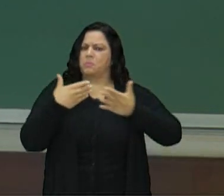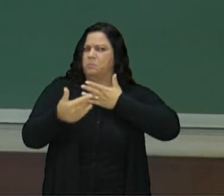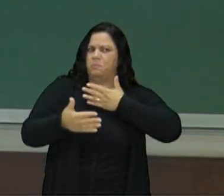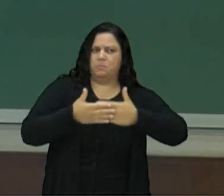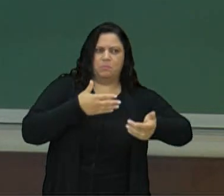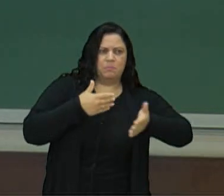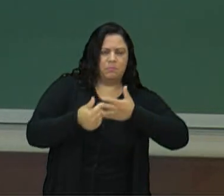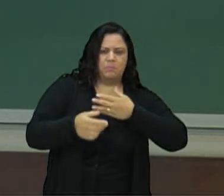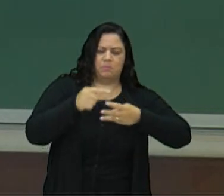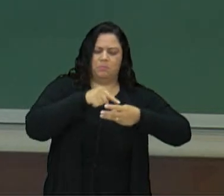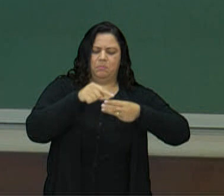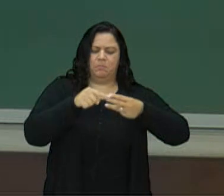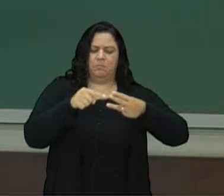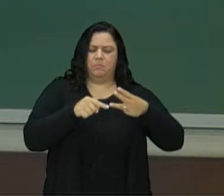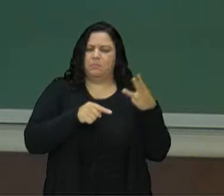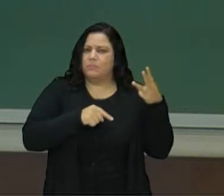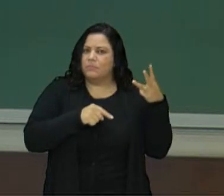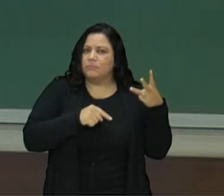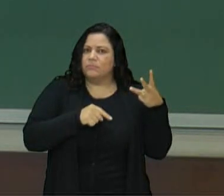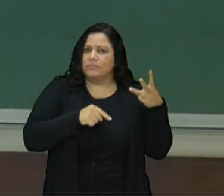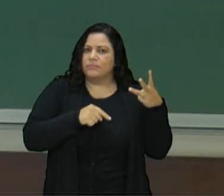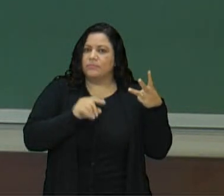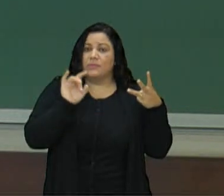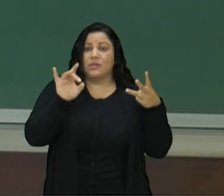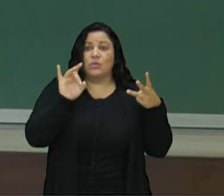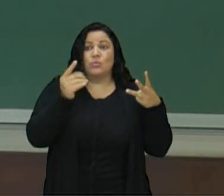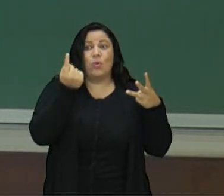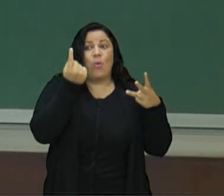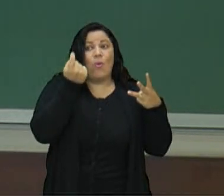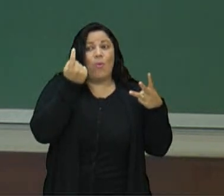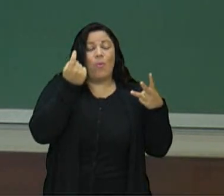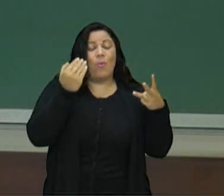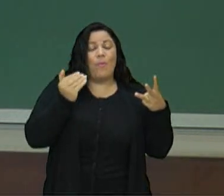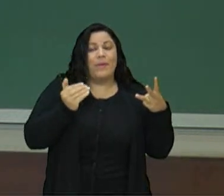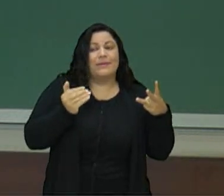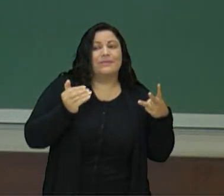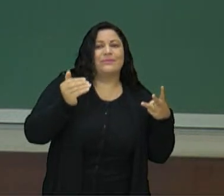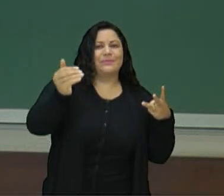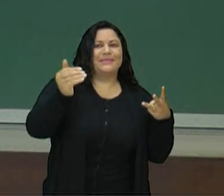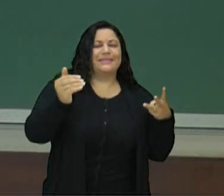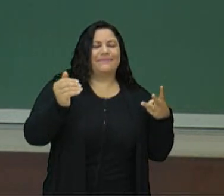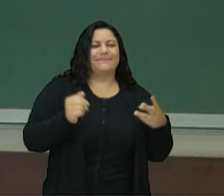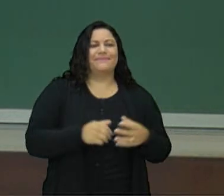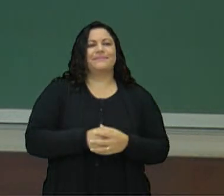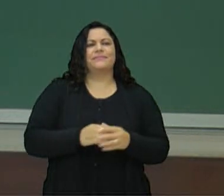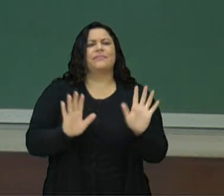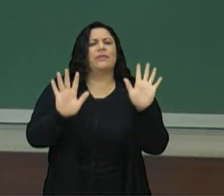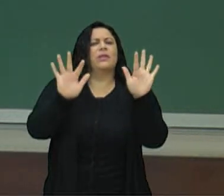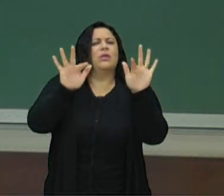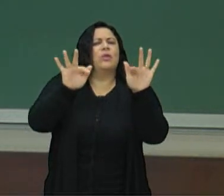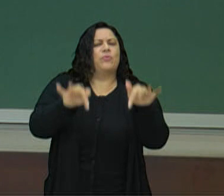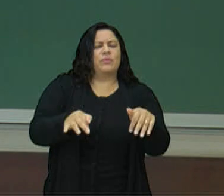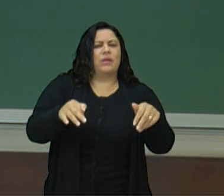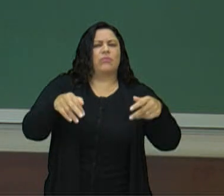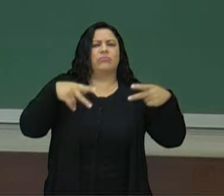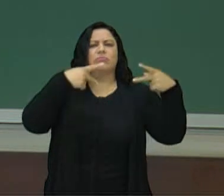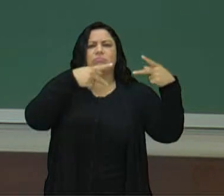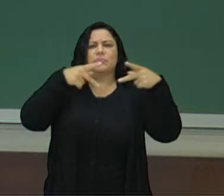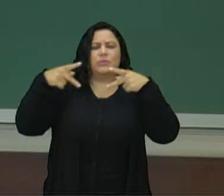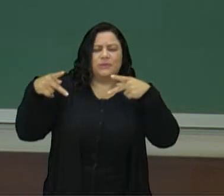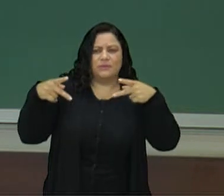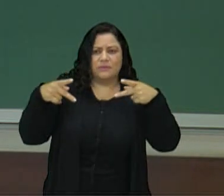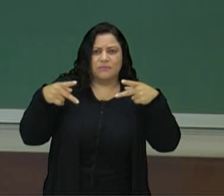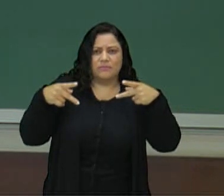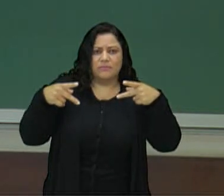UGA. Tem 3 maneiras de terminar, só uma de começar. Então, chegou no final da proteína. Olhando para a